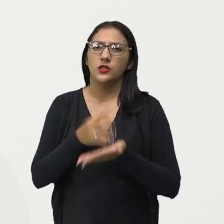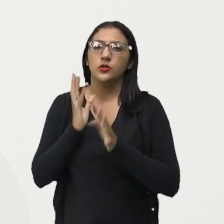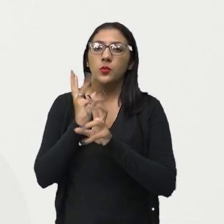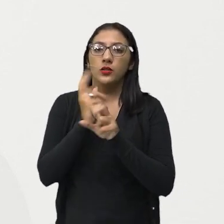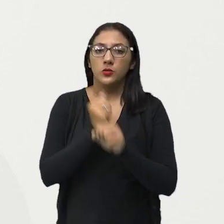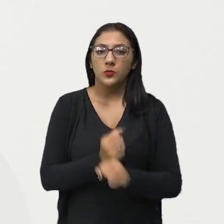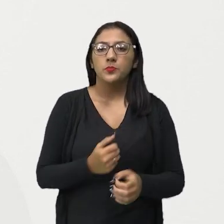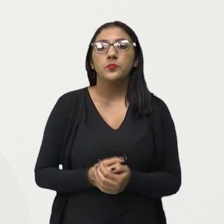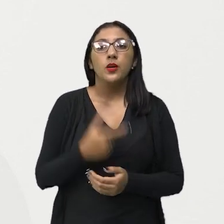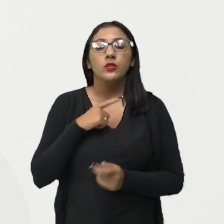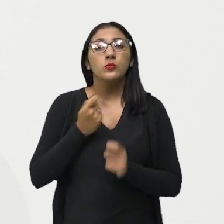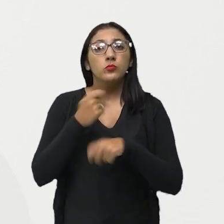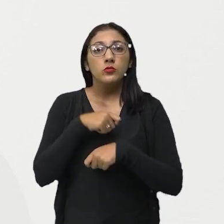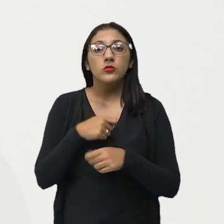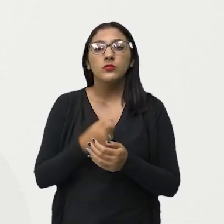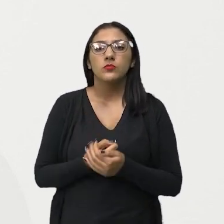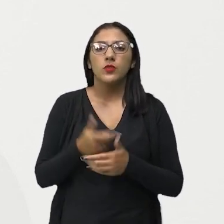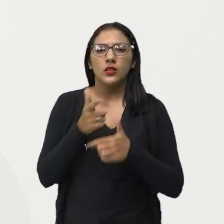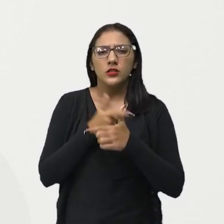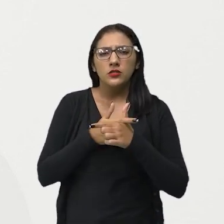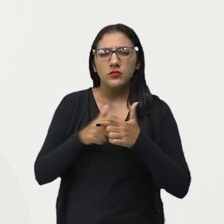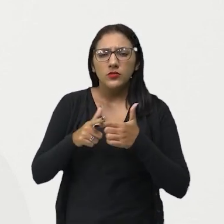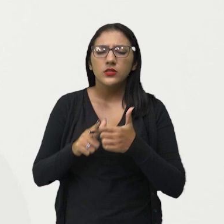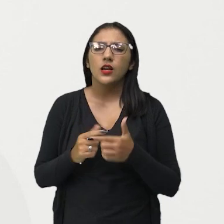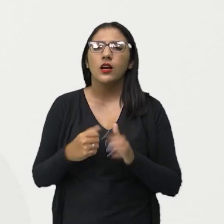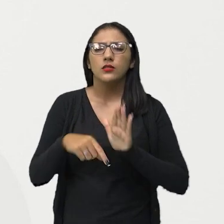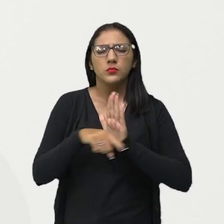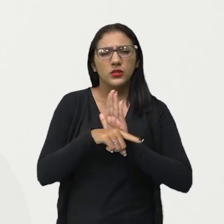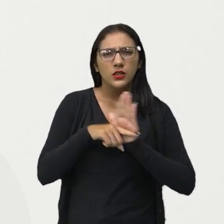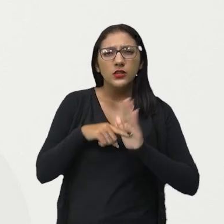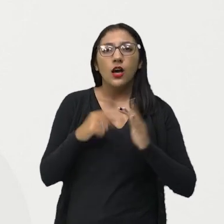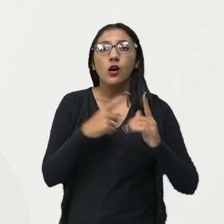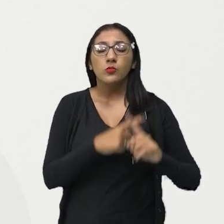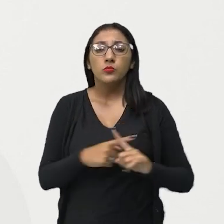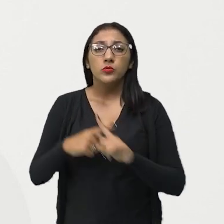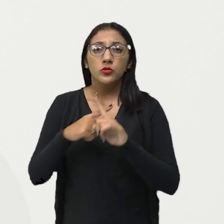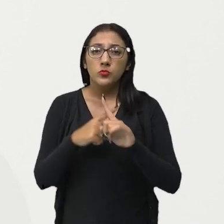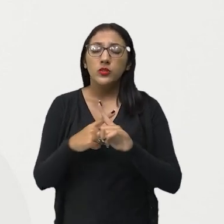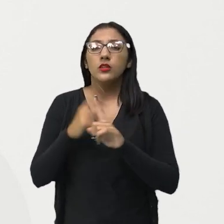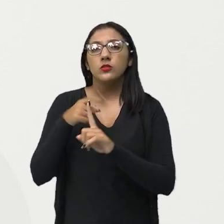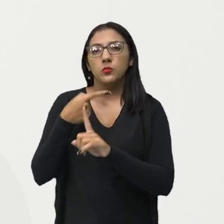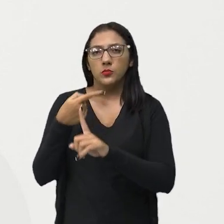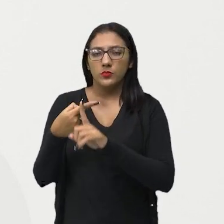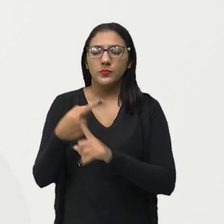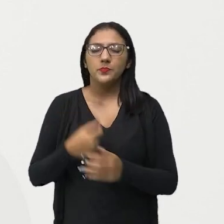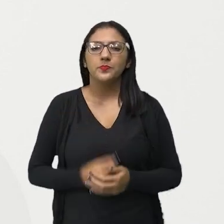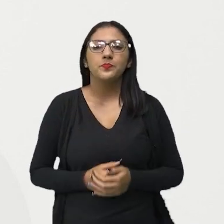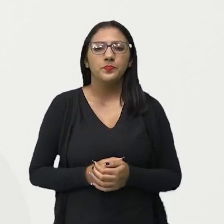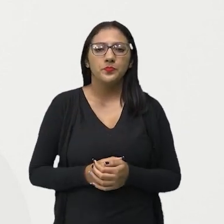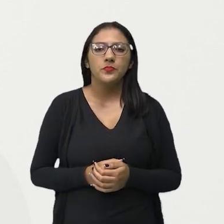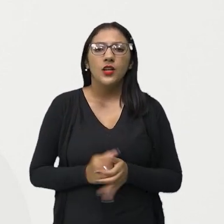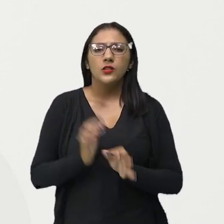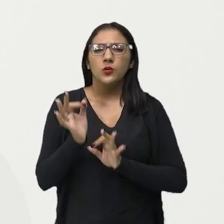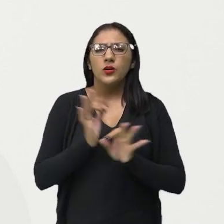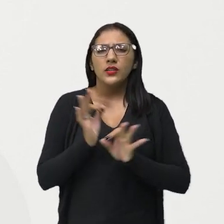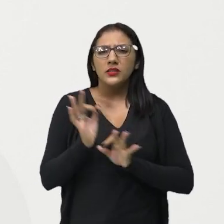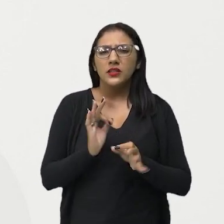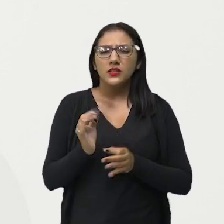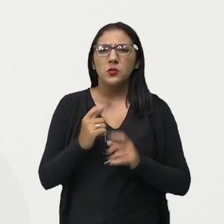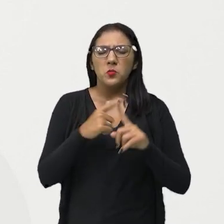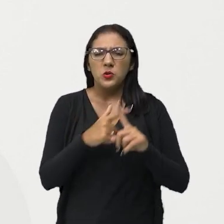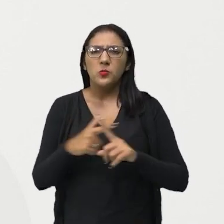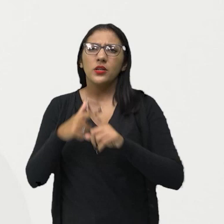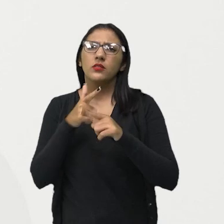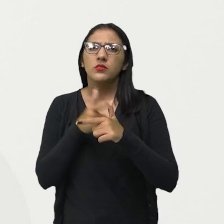delas podem ser feitas as operações de adição, subtração, multiplicação e divisão. Essa parte da multiplicação e divisão a gente vai deixar